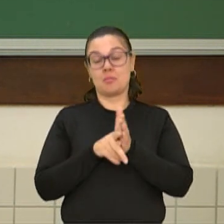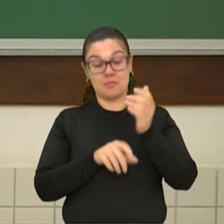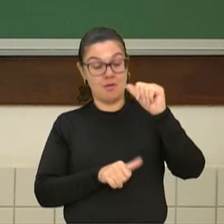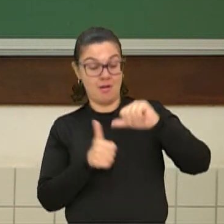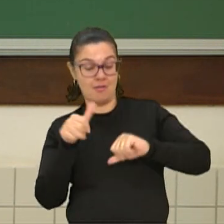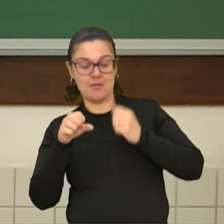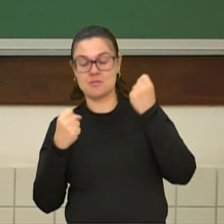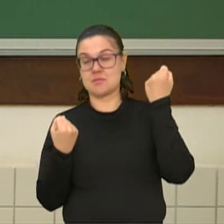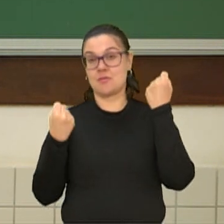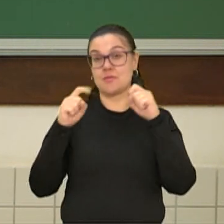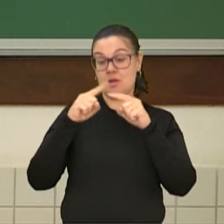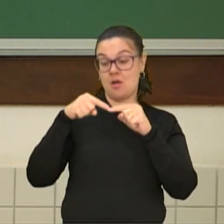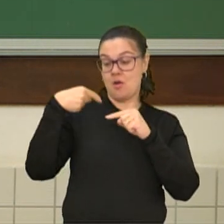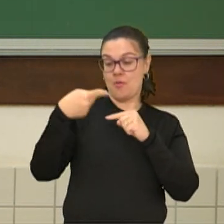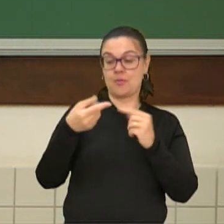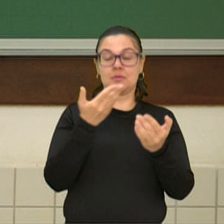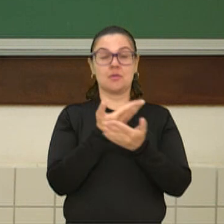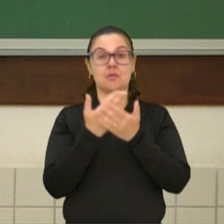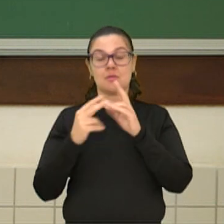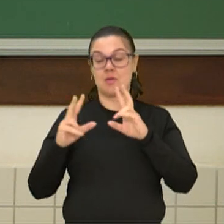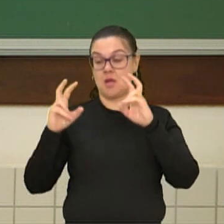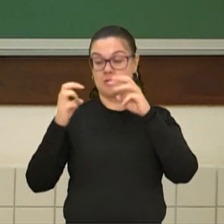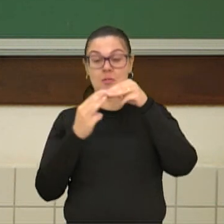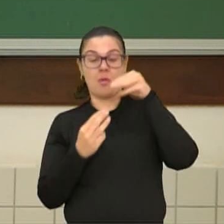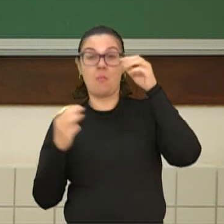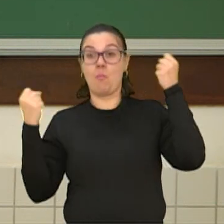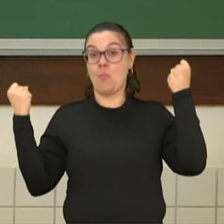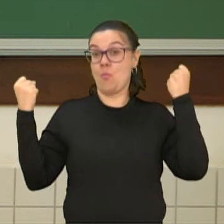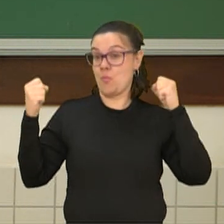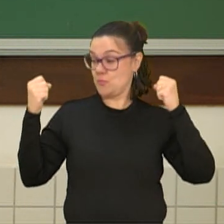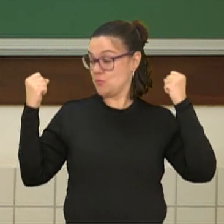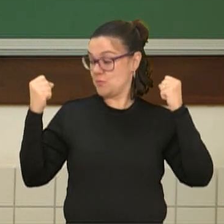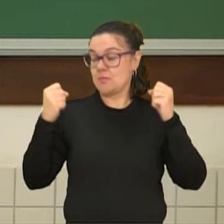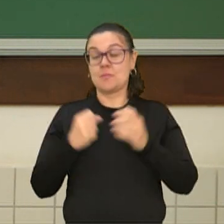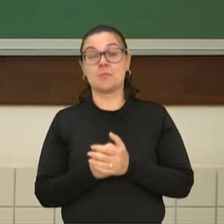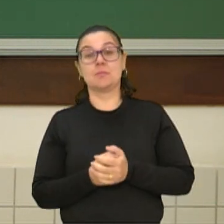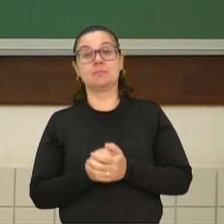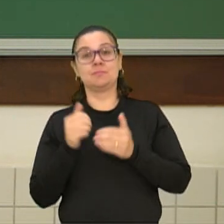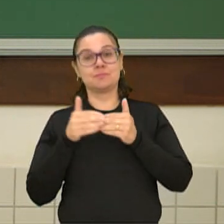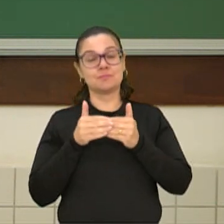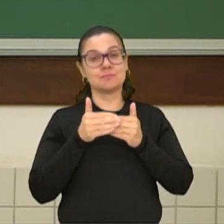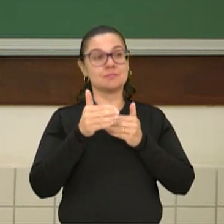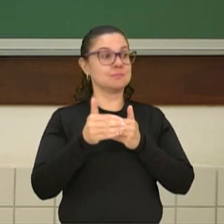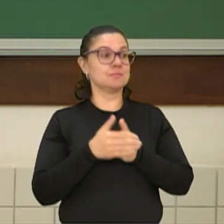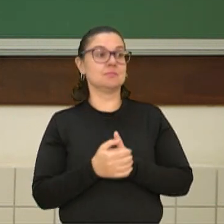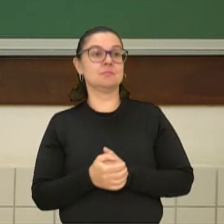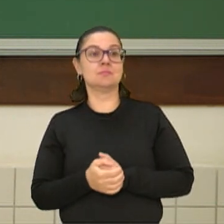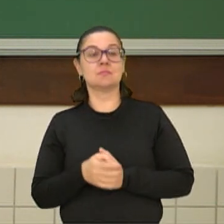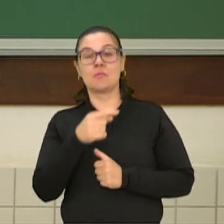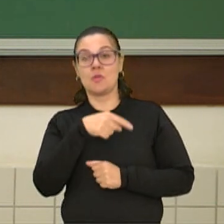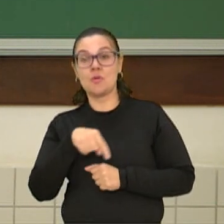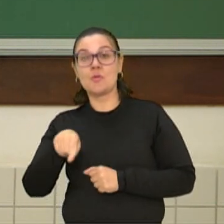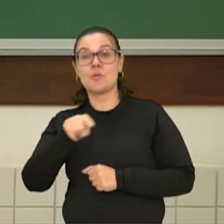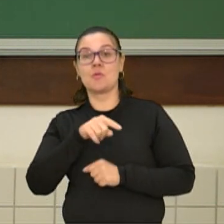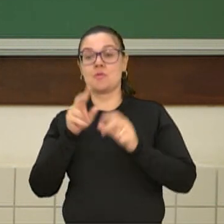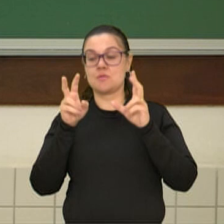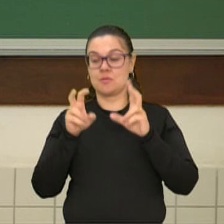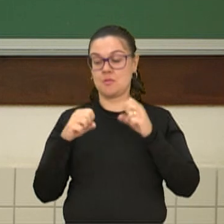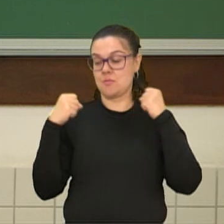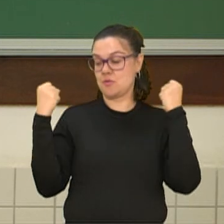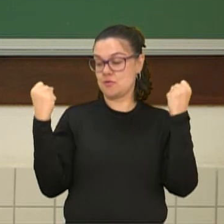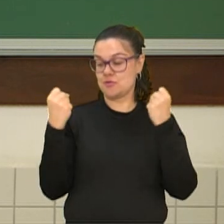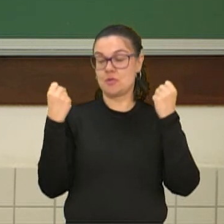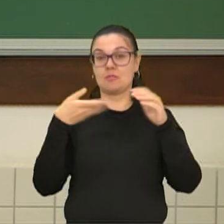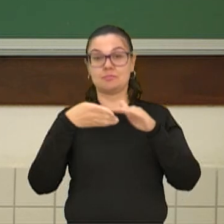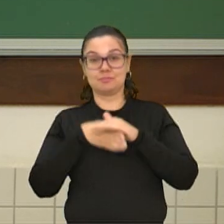física. A aula que vem, o nosso tema é musculação e nós vamos seguir com o nosso assunto de ginástica de